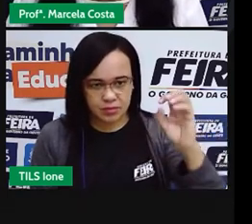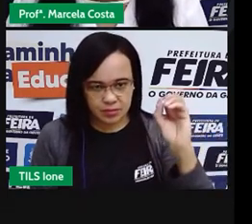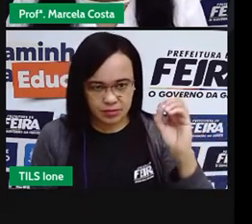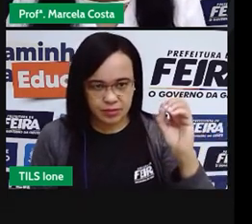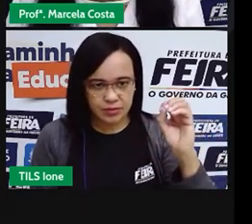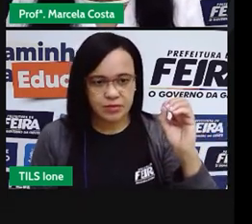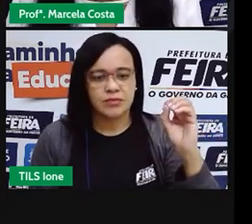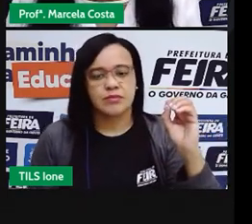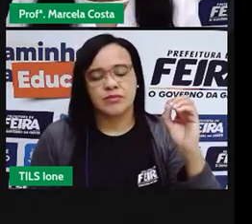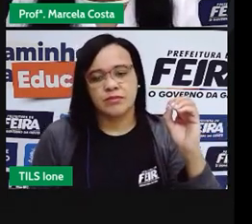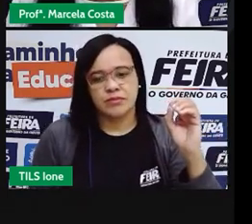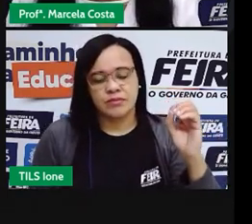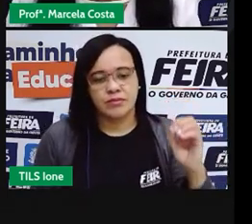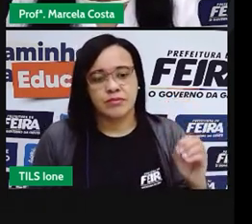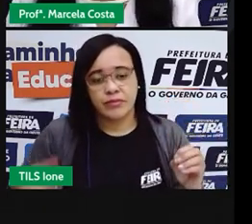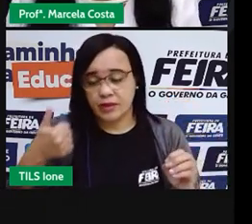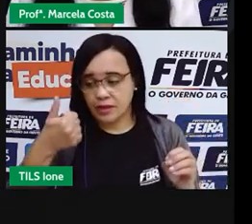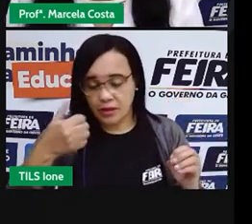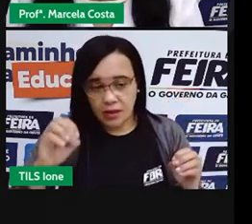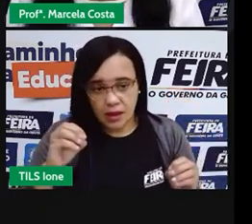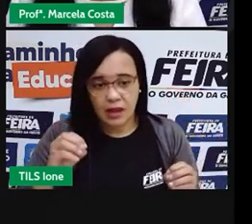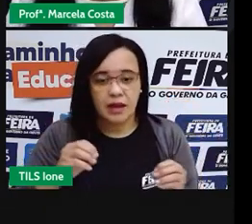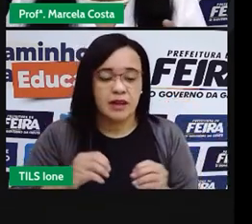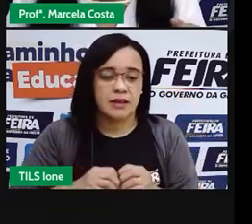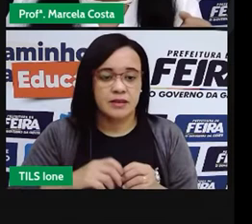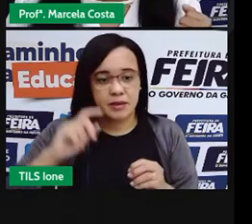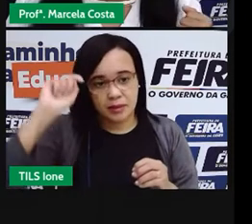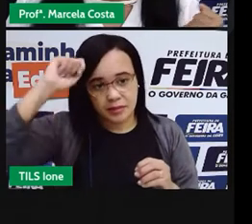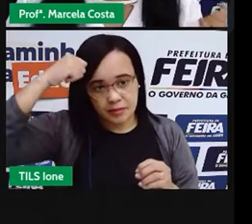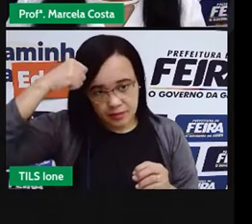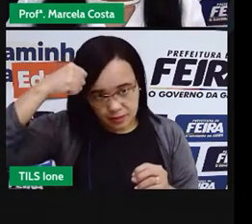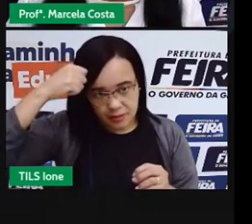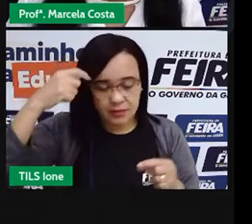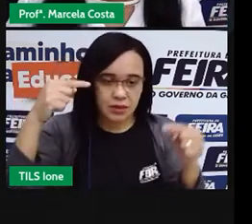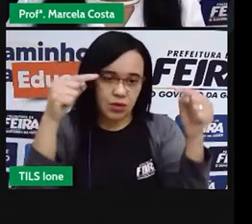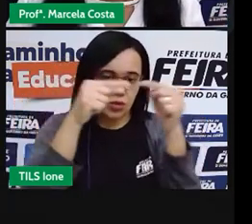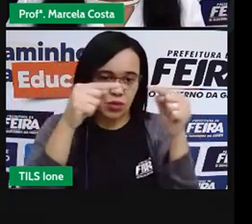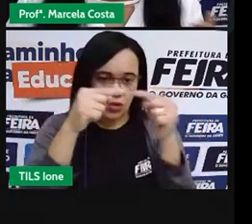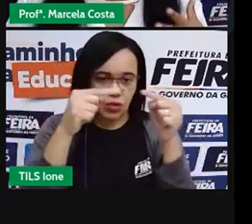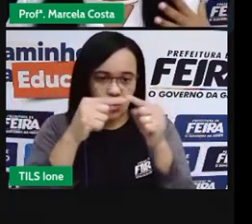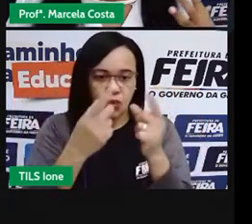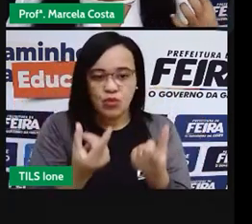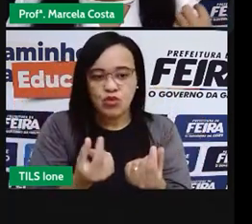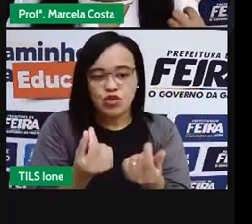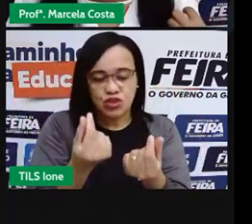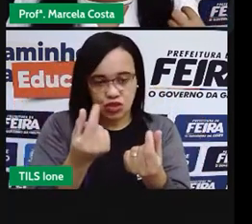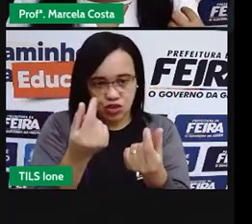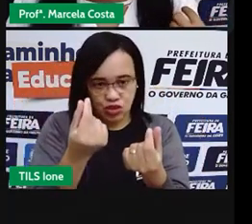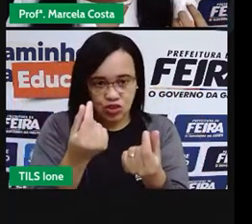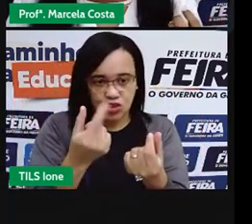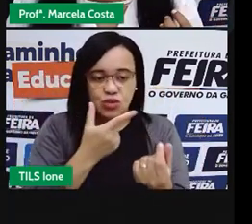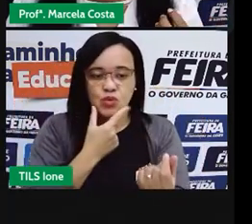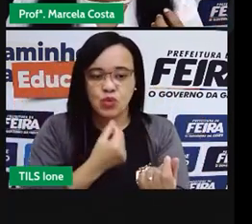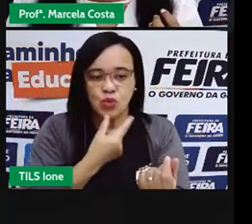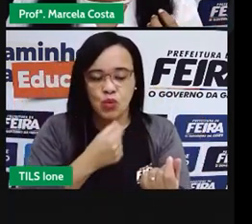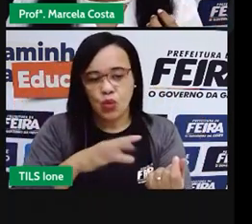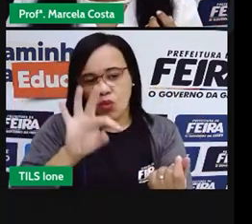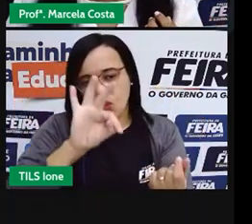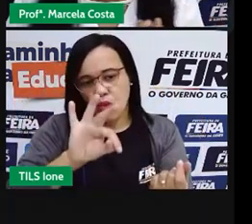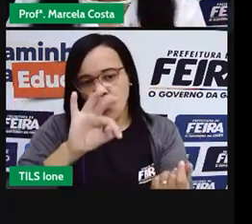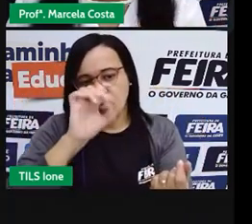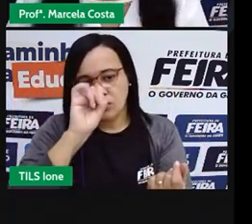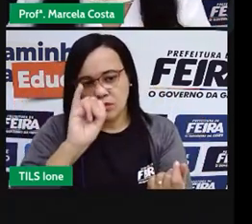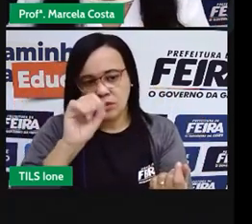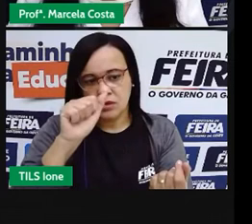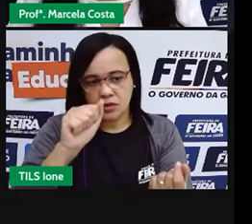9, 10. 10 bolinhas representando o valor em dinheiro que o Thiago tinha, que era R$10. Vamos